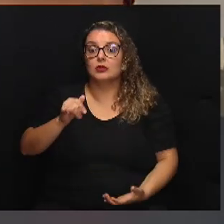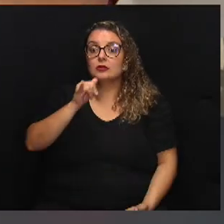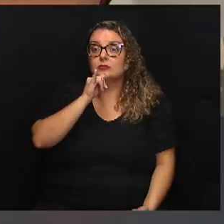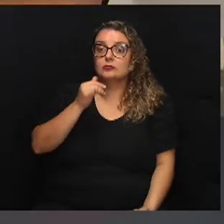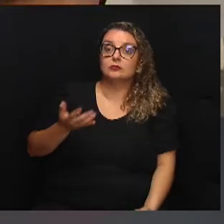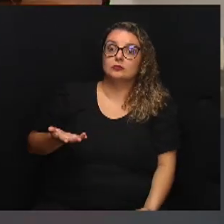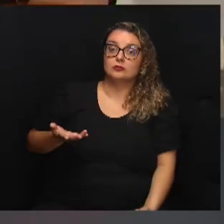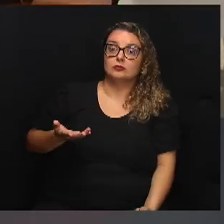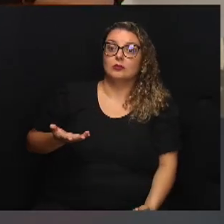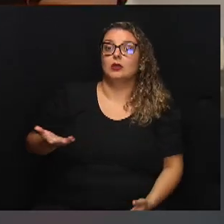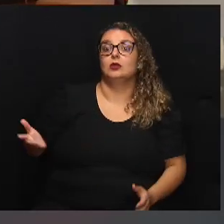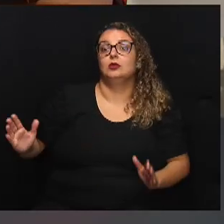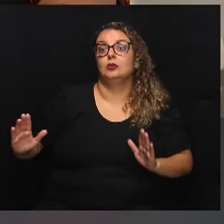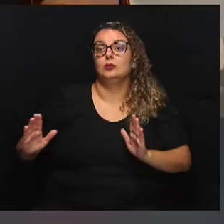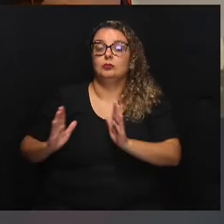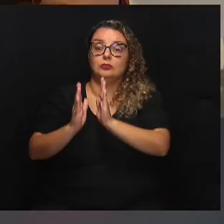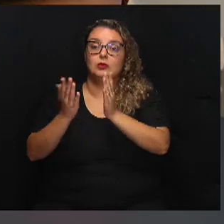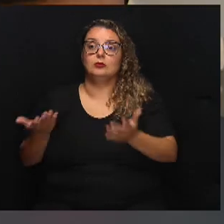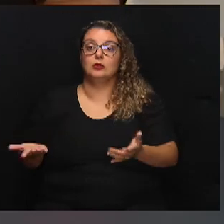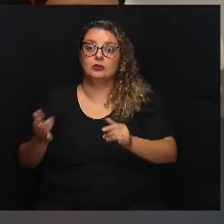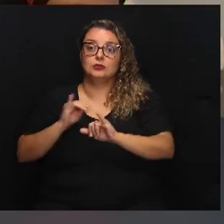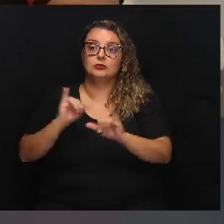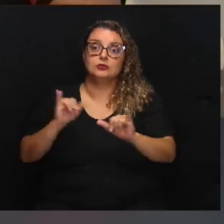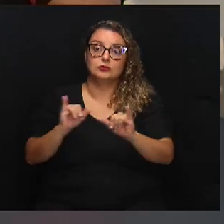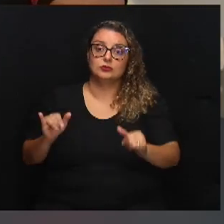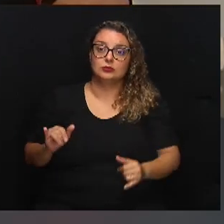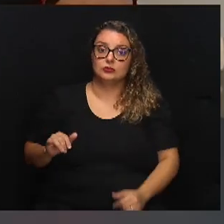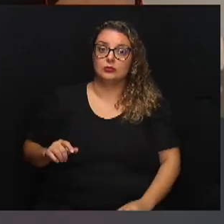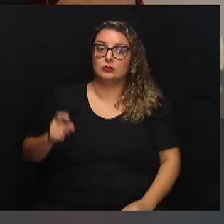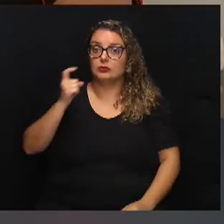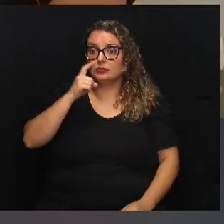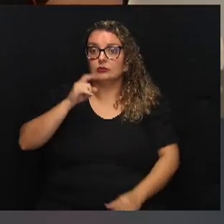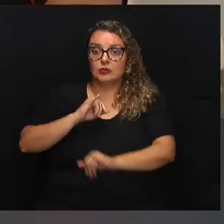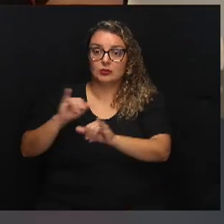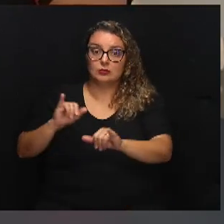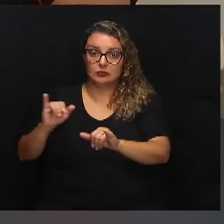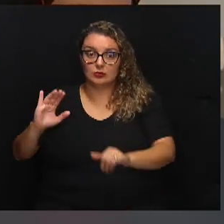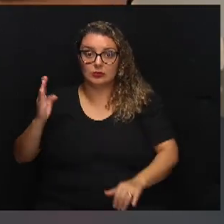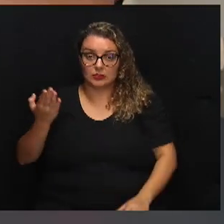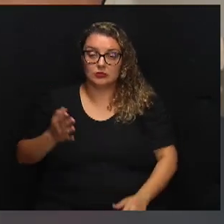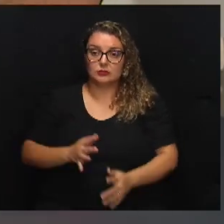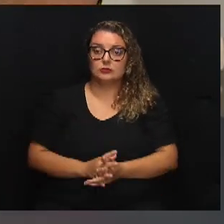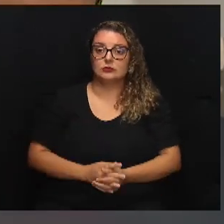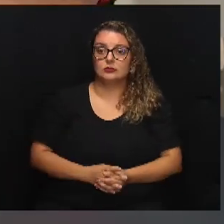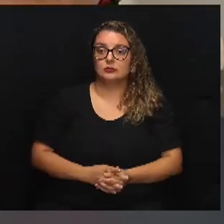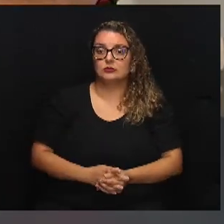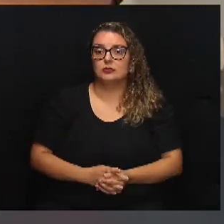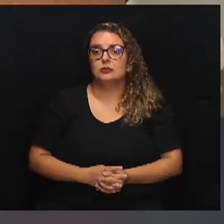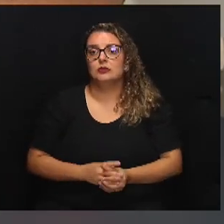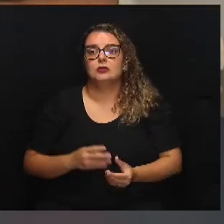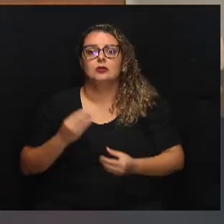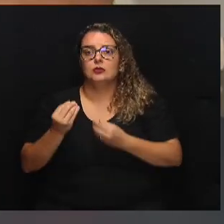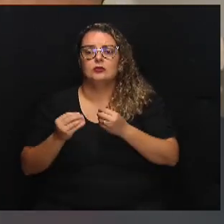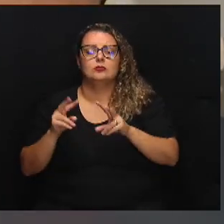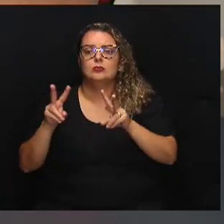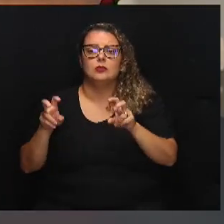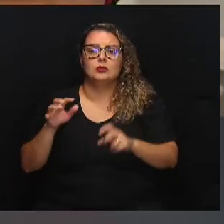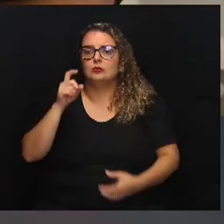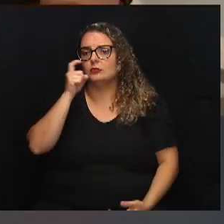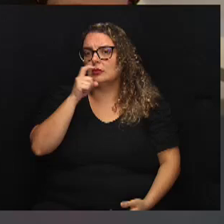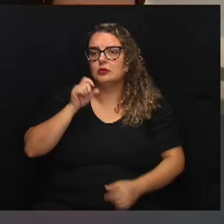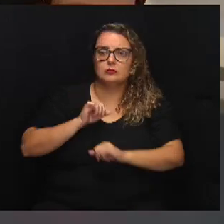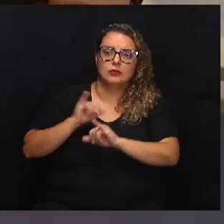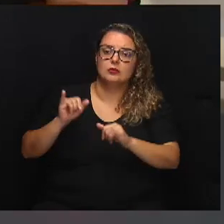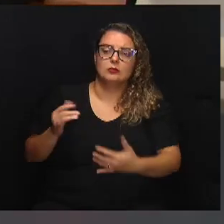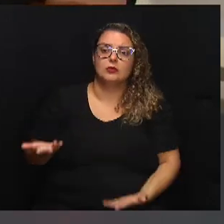no enfrentamento de divulgação de fake news, chamadas informações falsas. Como que a gente pega esse tema? Quer dizer, de onde que a gente extrai esse